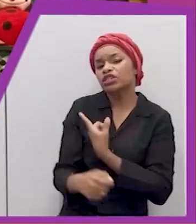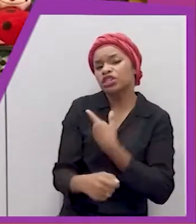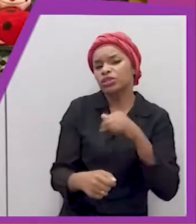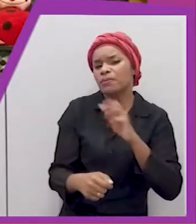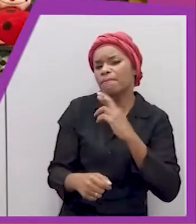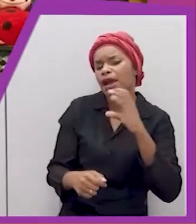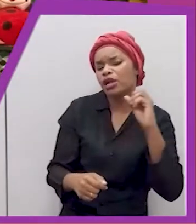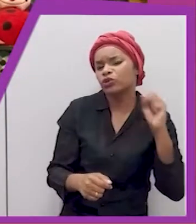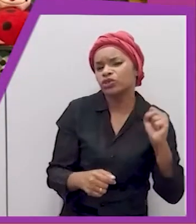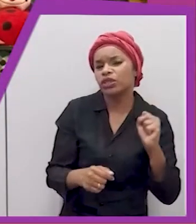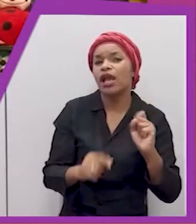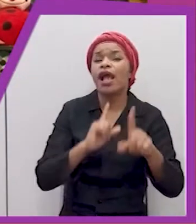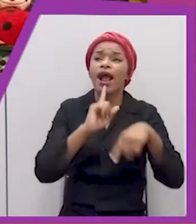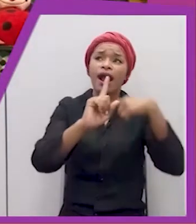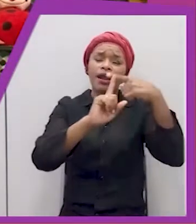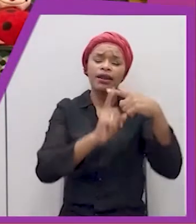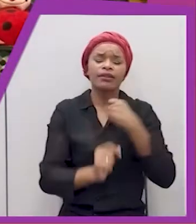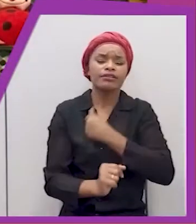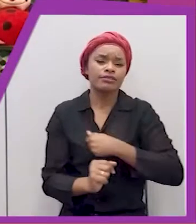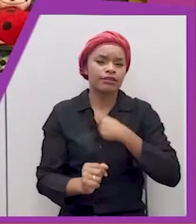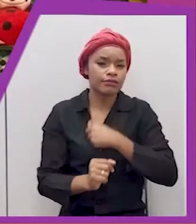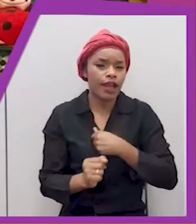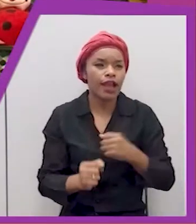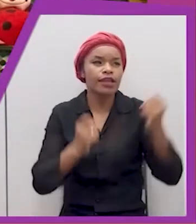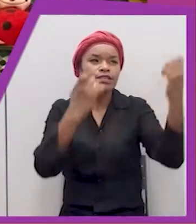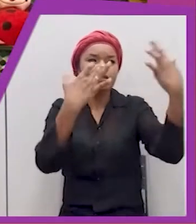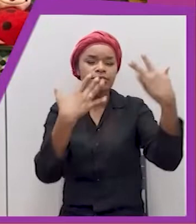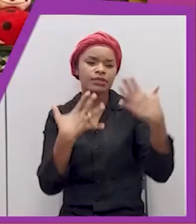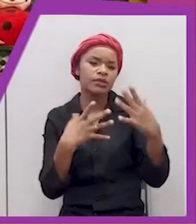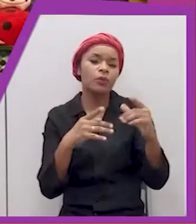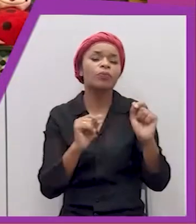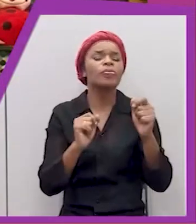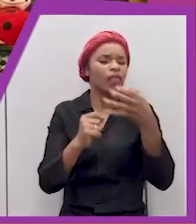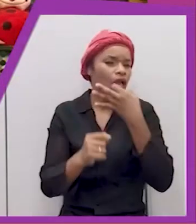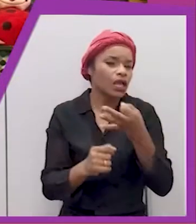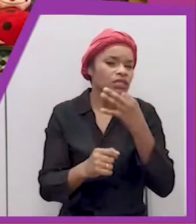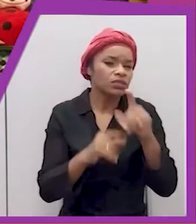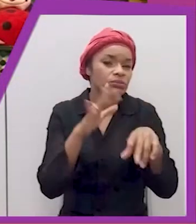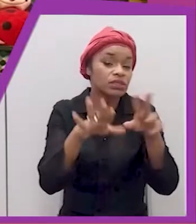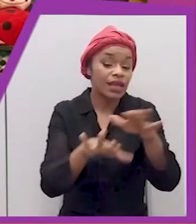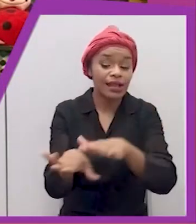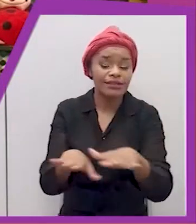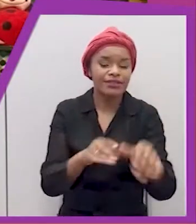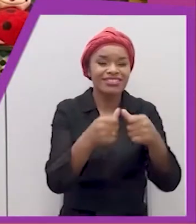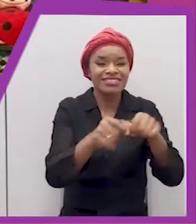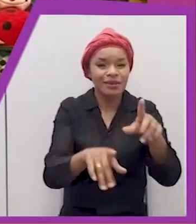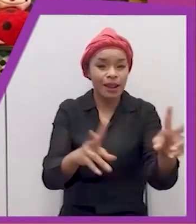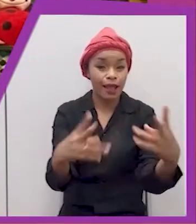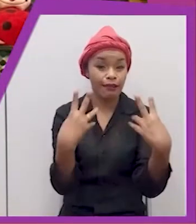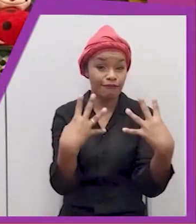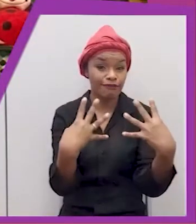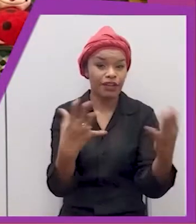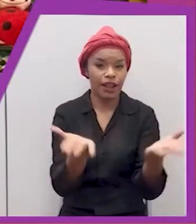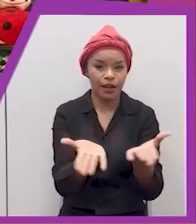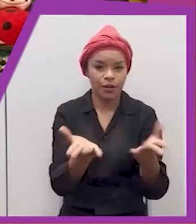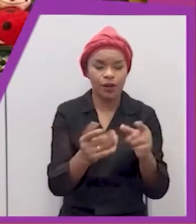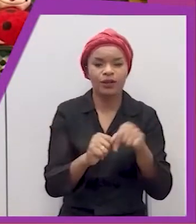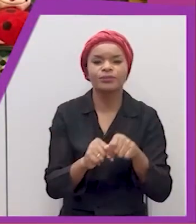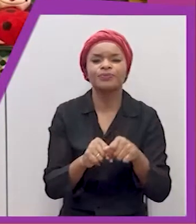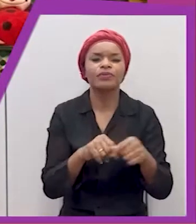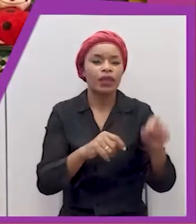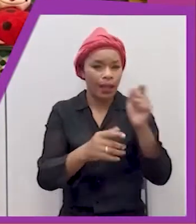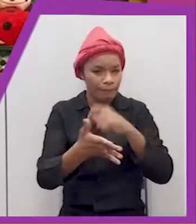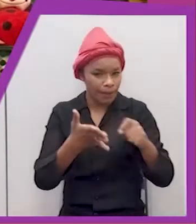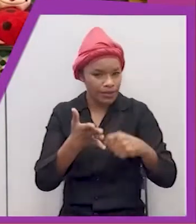gente Já pensaram que de uma saudade poderia vir um livro eu